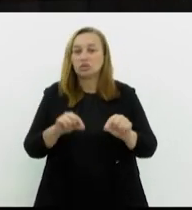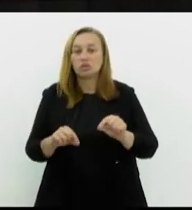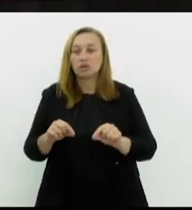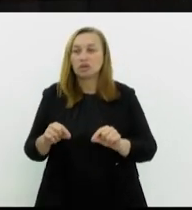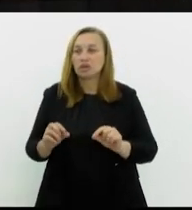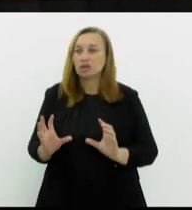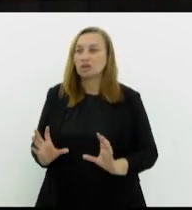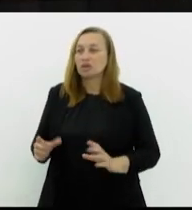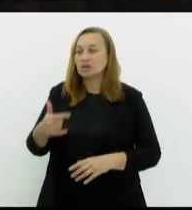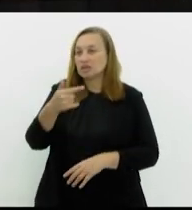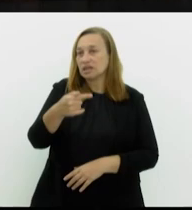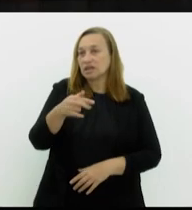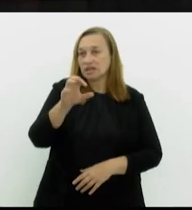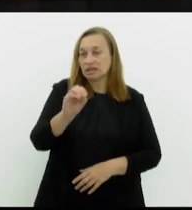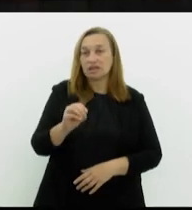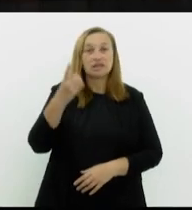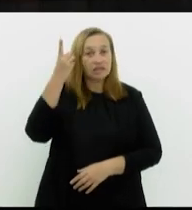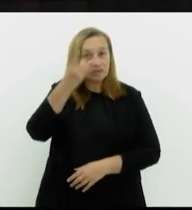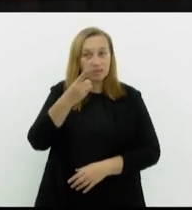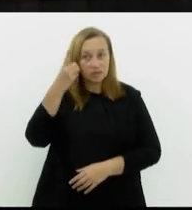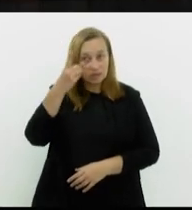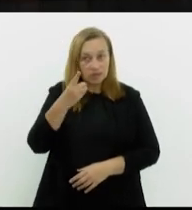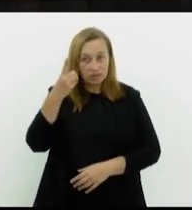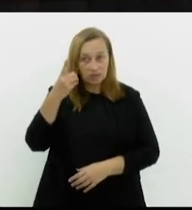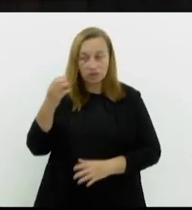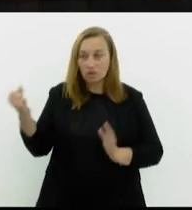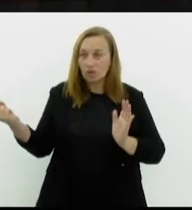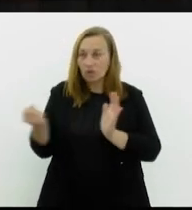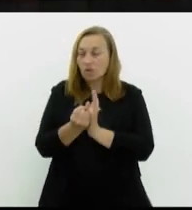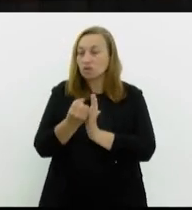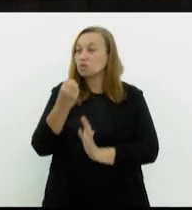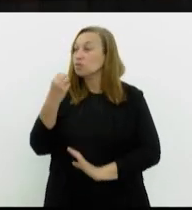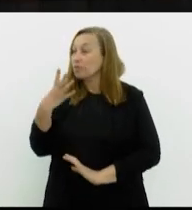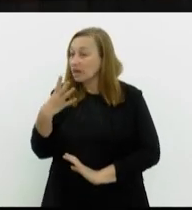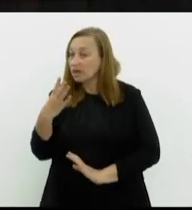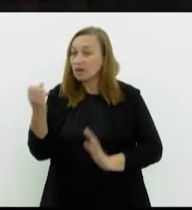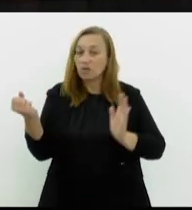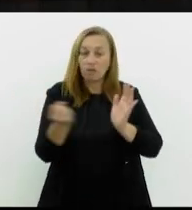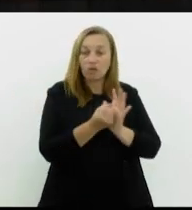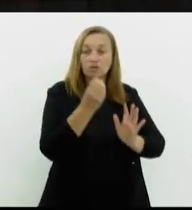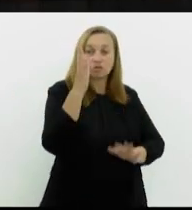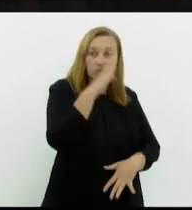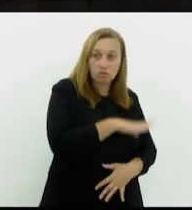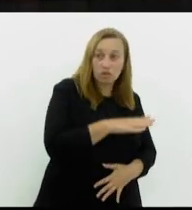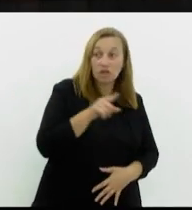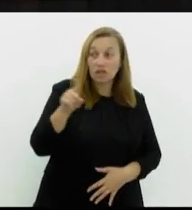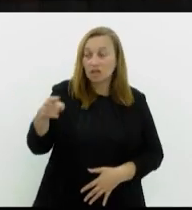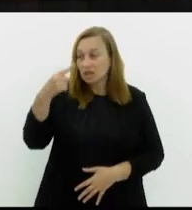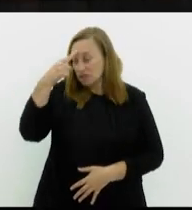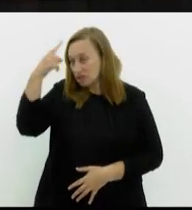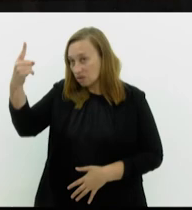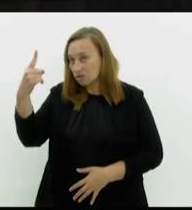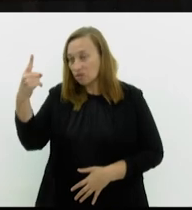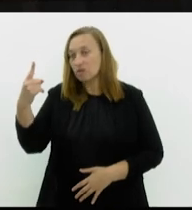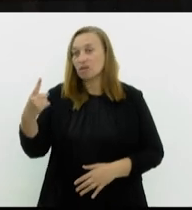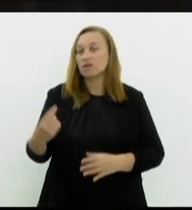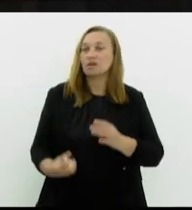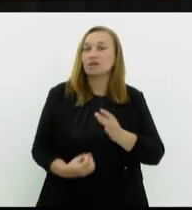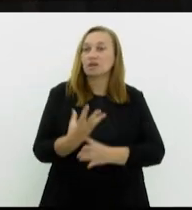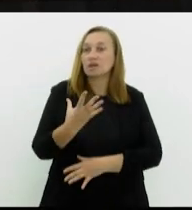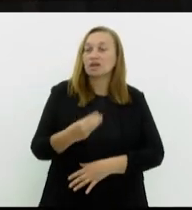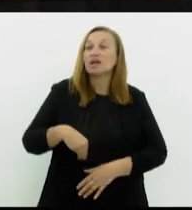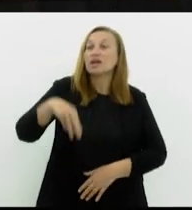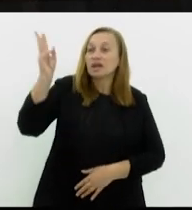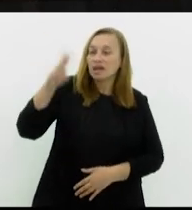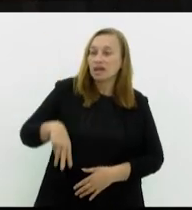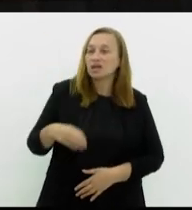os 70 deputados com o rótulo que ele inventou, que ele criou, que é quem é do bem